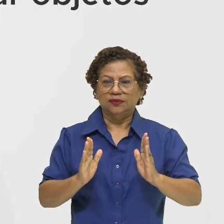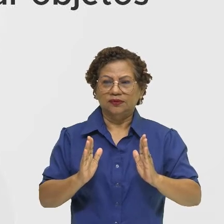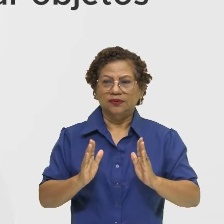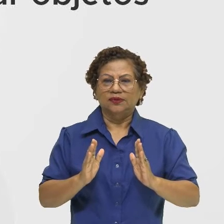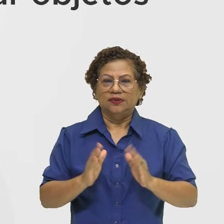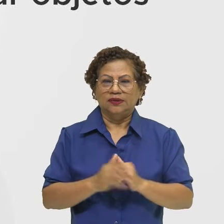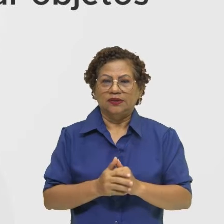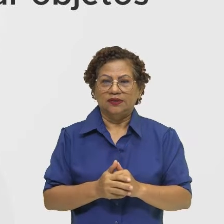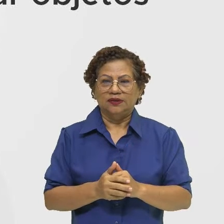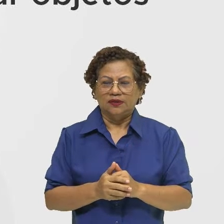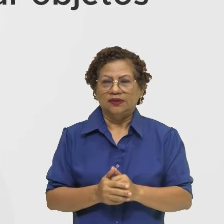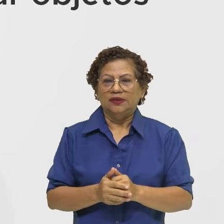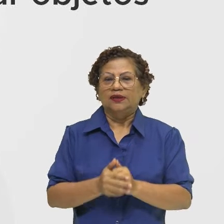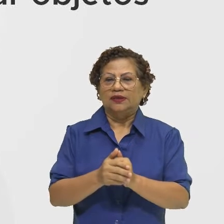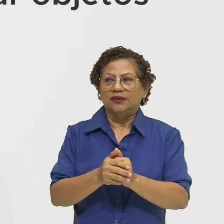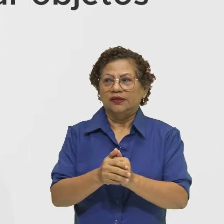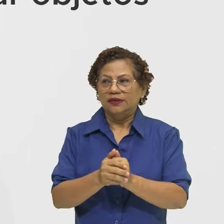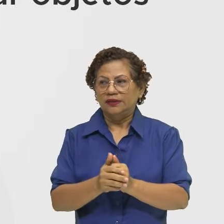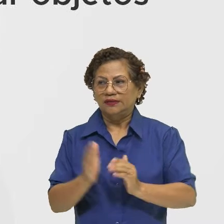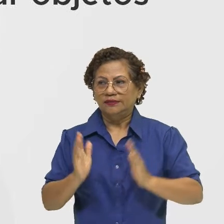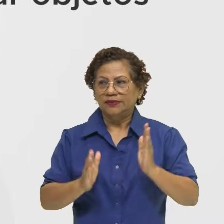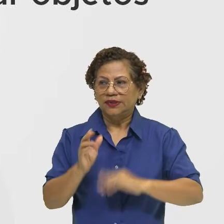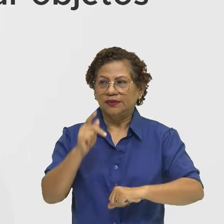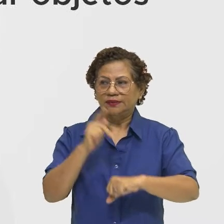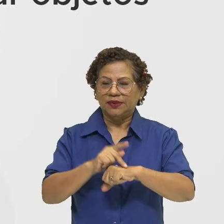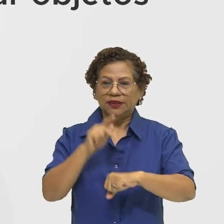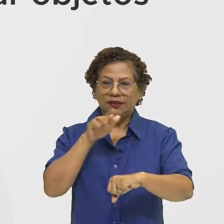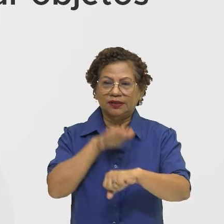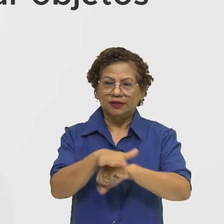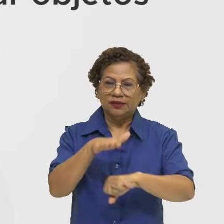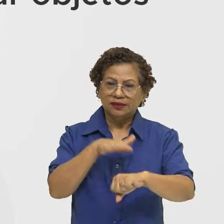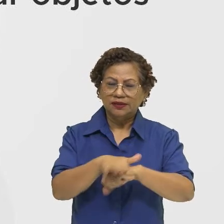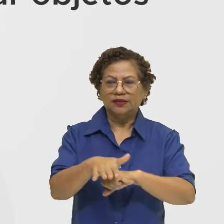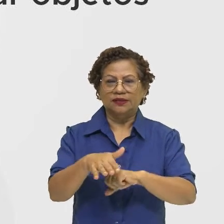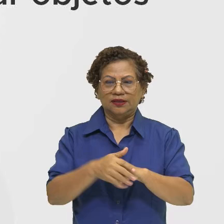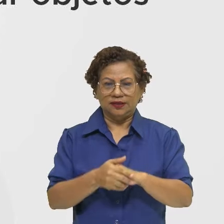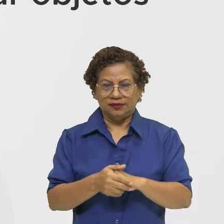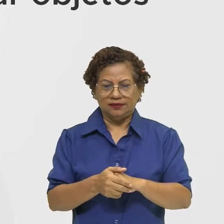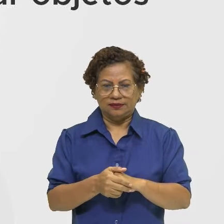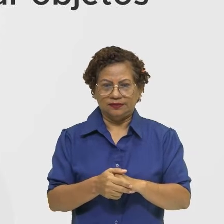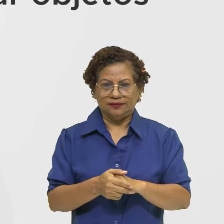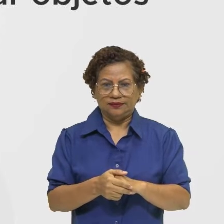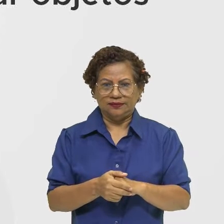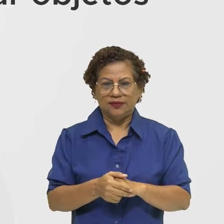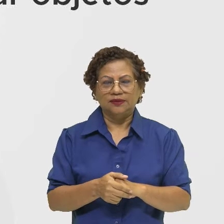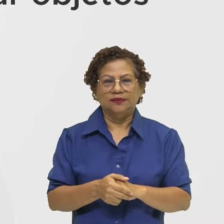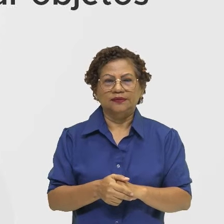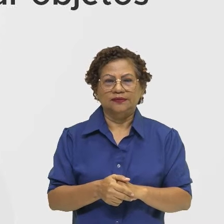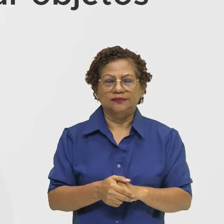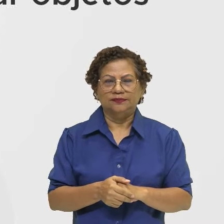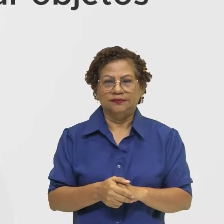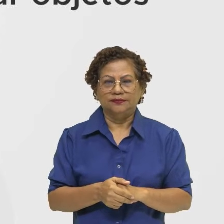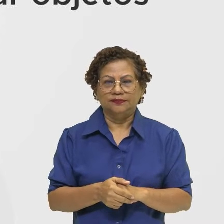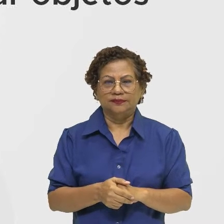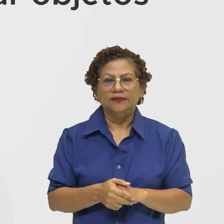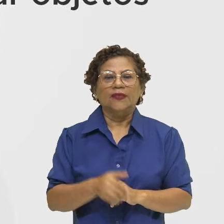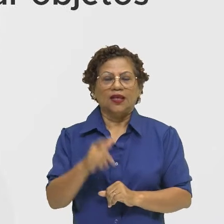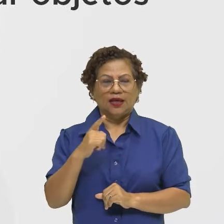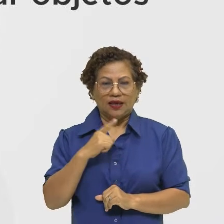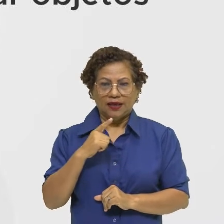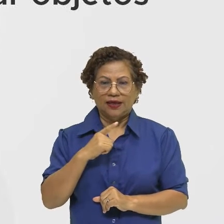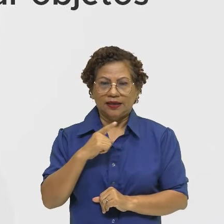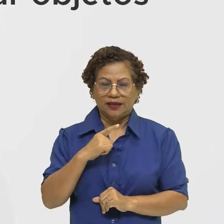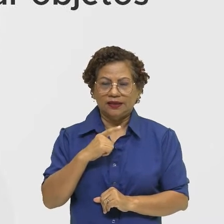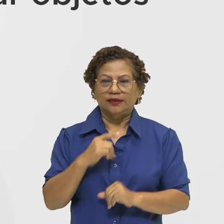da pedra lascada, aquilo que eu falei para vocês, lascas de pedras que eles utilizavam. Tá? Aí vem o